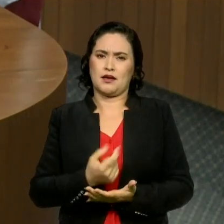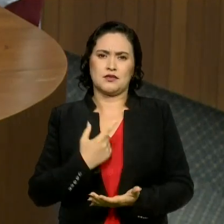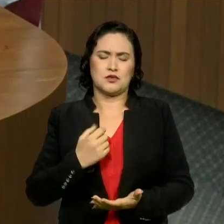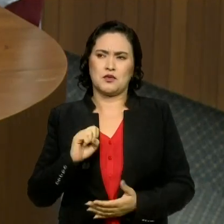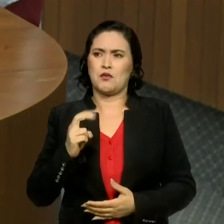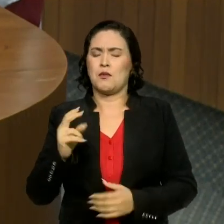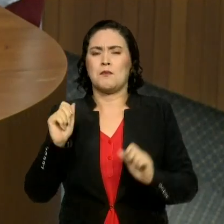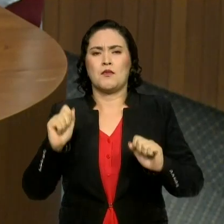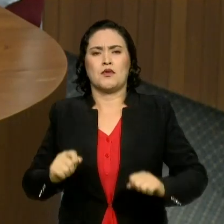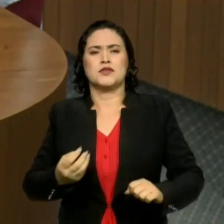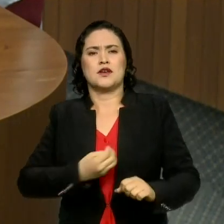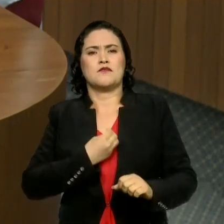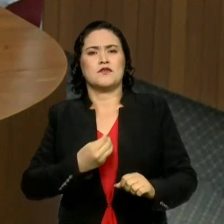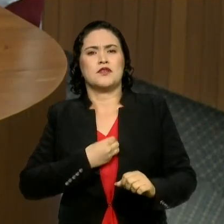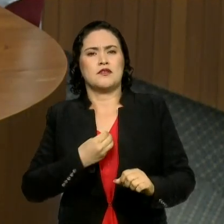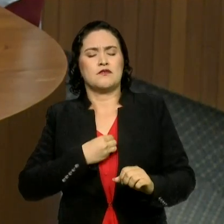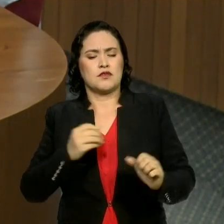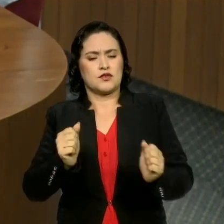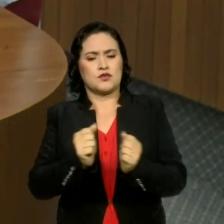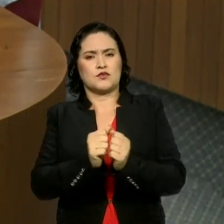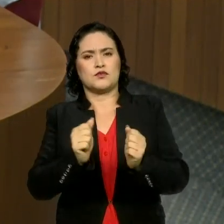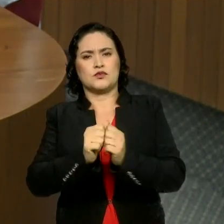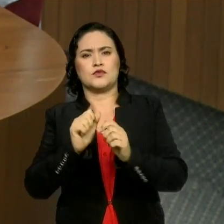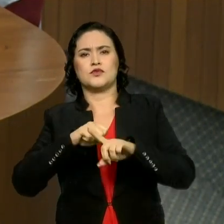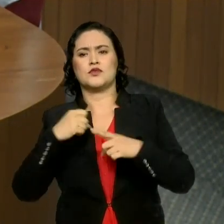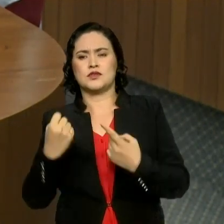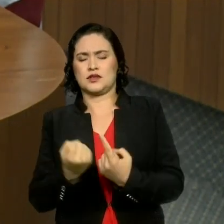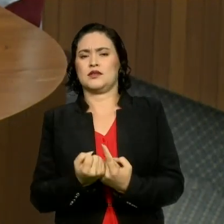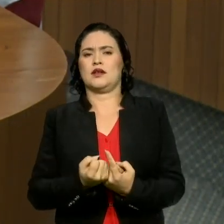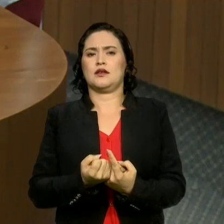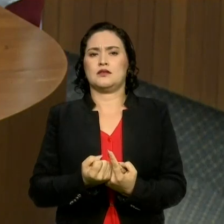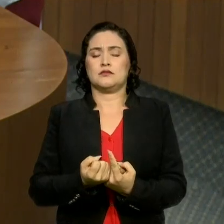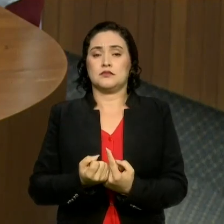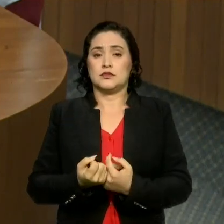em sociedade. Seria até bom, já que Vossa